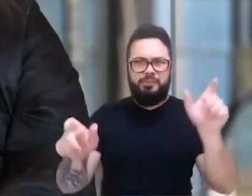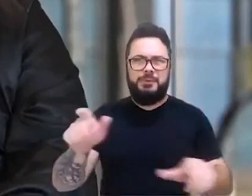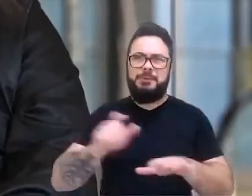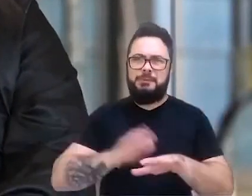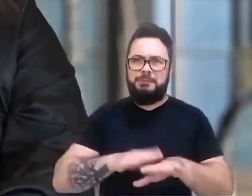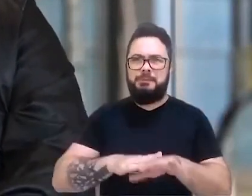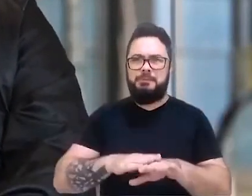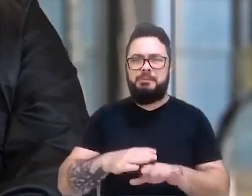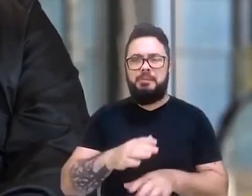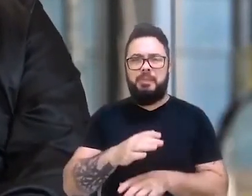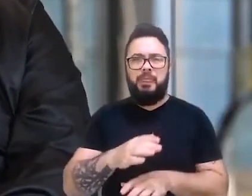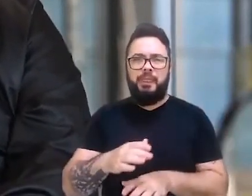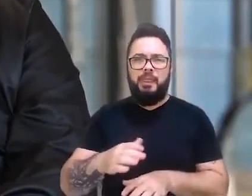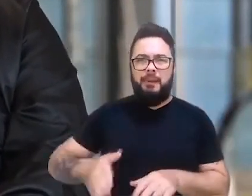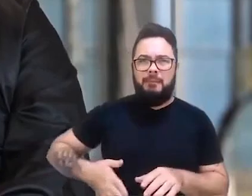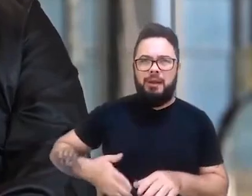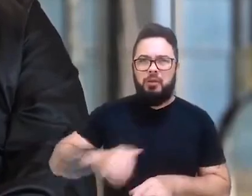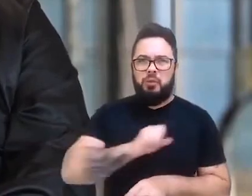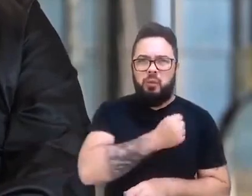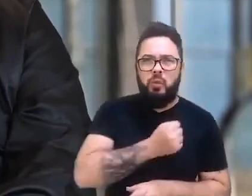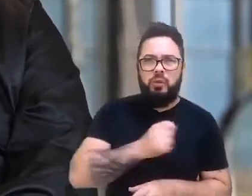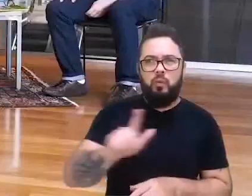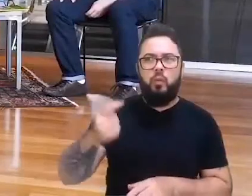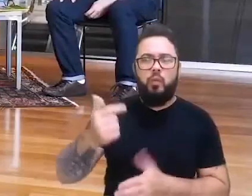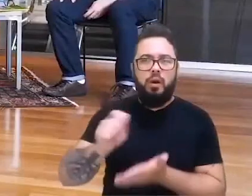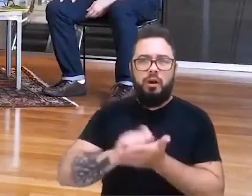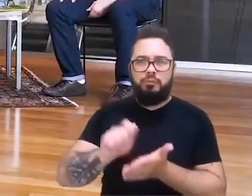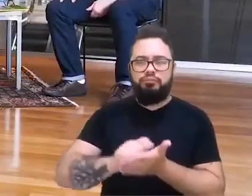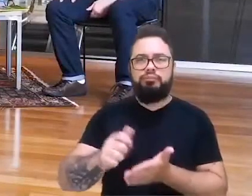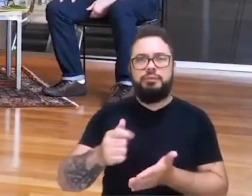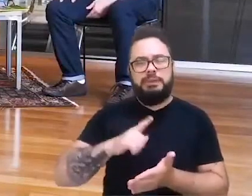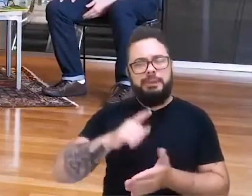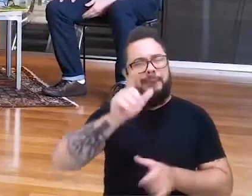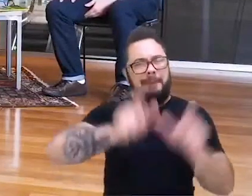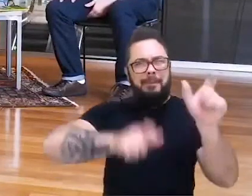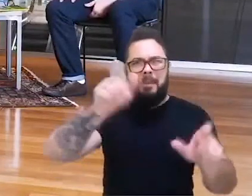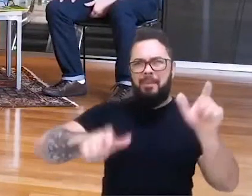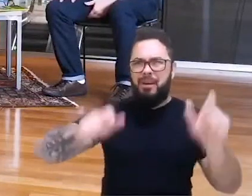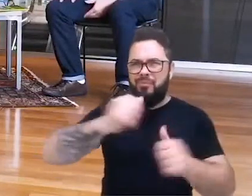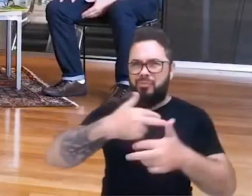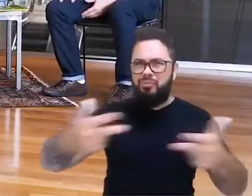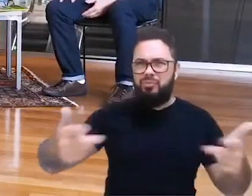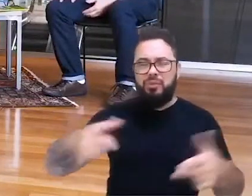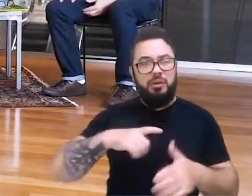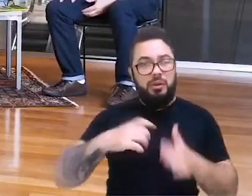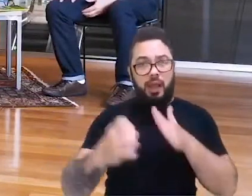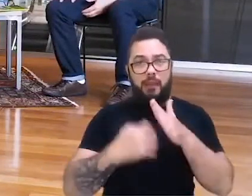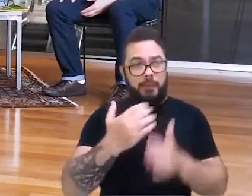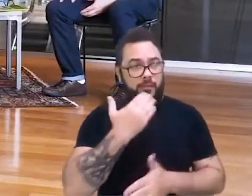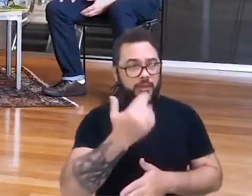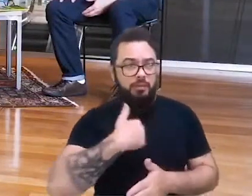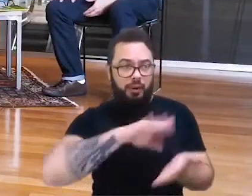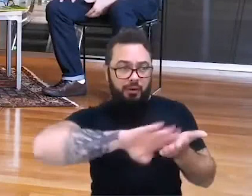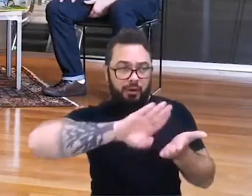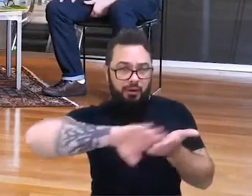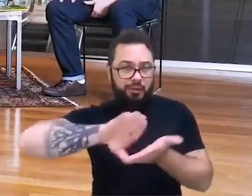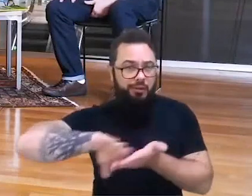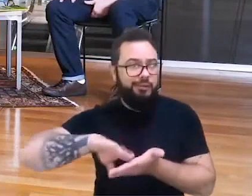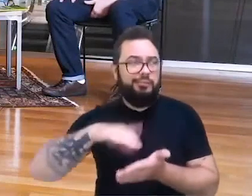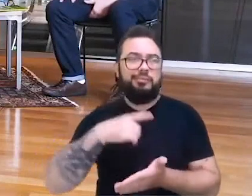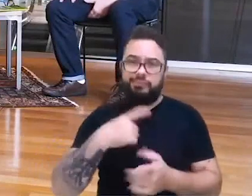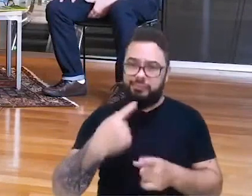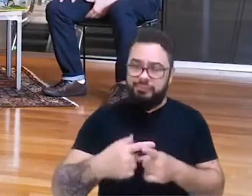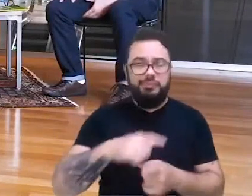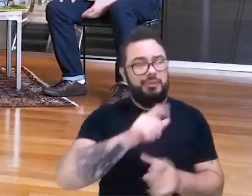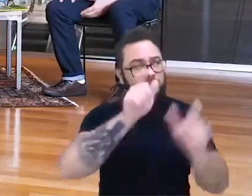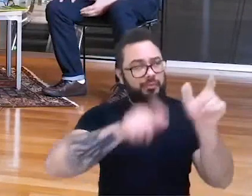para poder fazer. Tanto que no Manual Prático do Ódio, o meu outro romance, é muito mais personagem ainda. A editora até falou: pelo amor de Deus, tira alguns caras aí que não dá, entendeu?